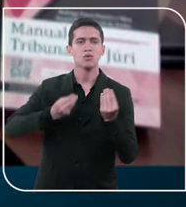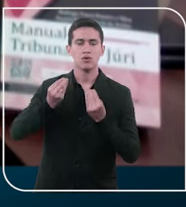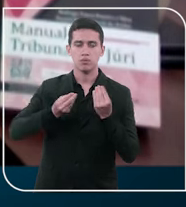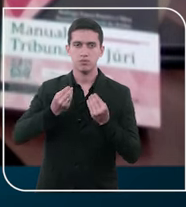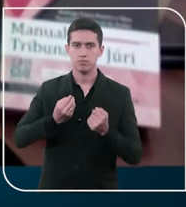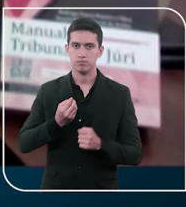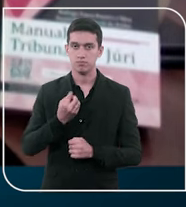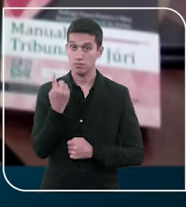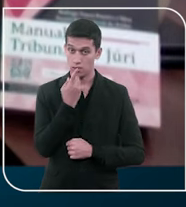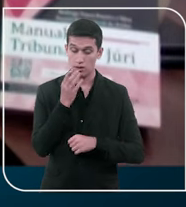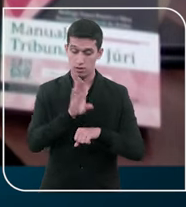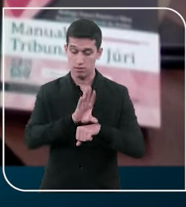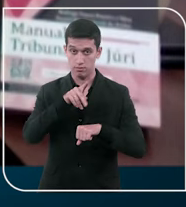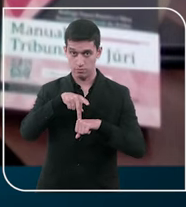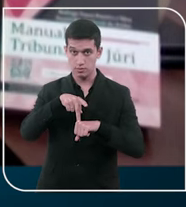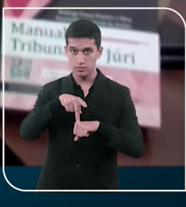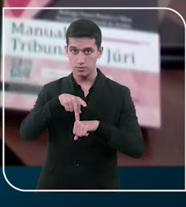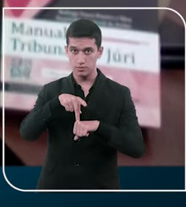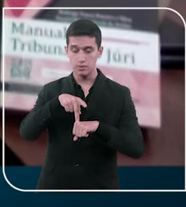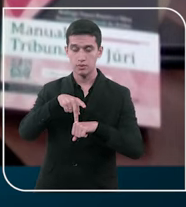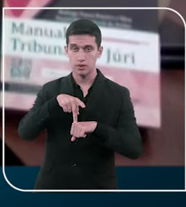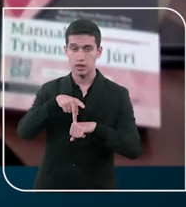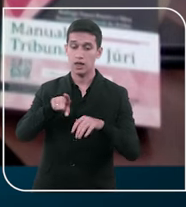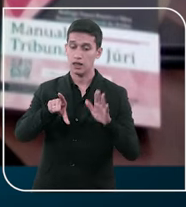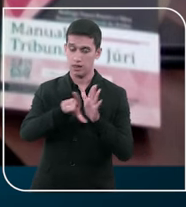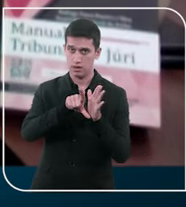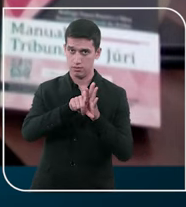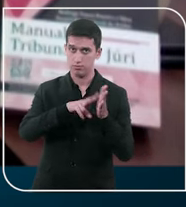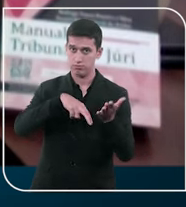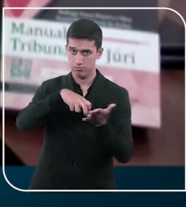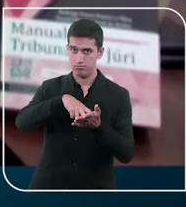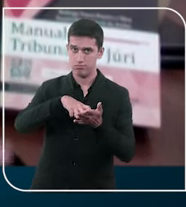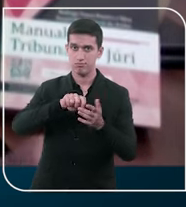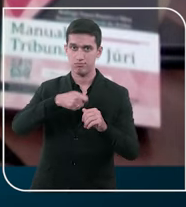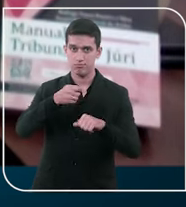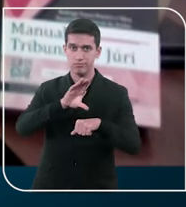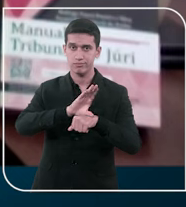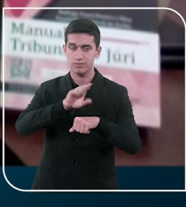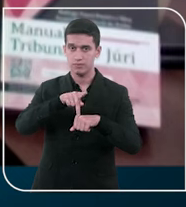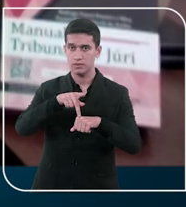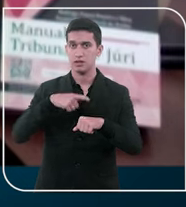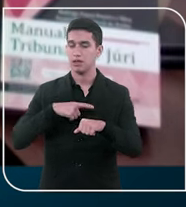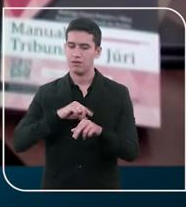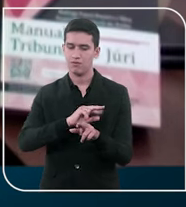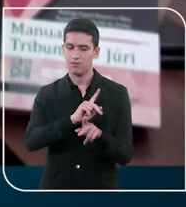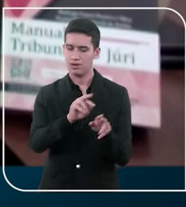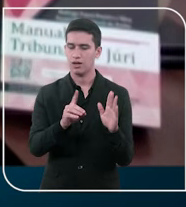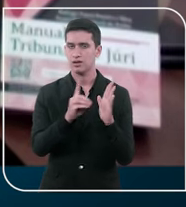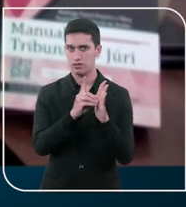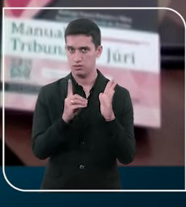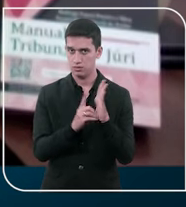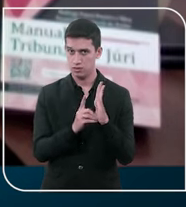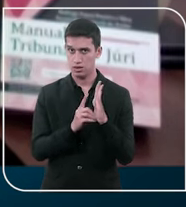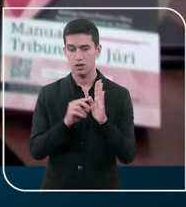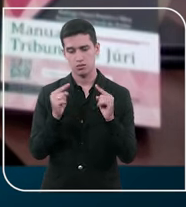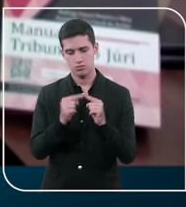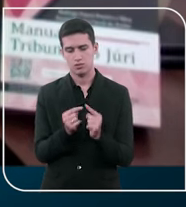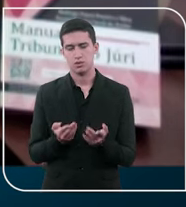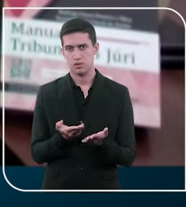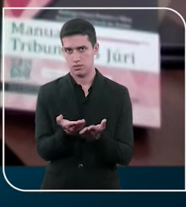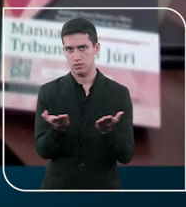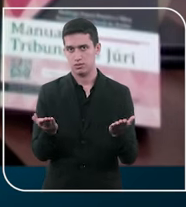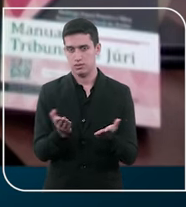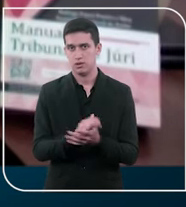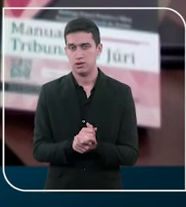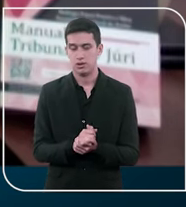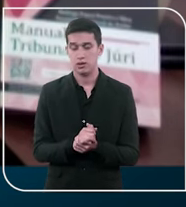O nosso Código de Processo Penal, ele tem ali diversas regras, diversas diretrizes